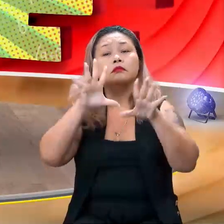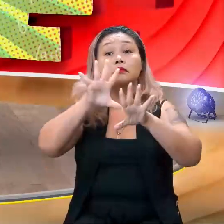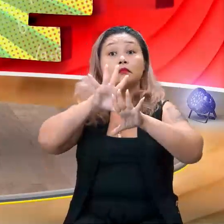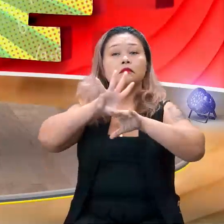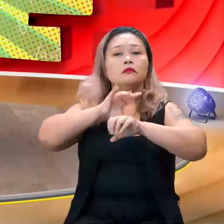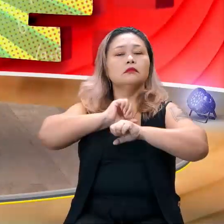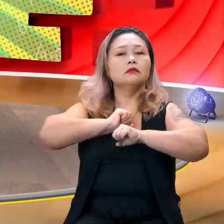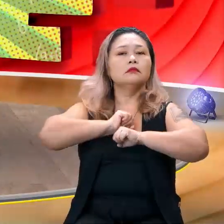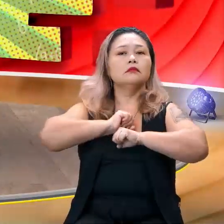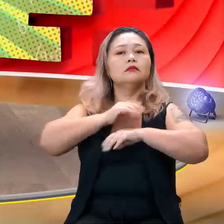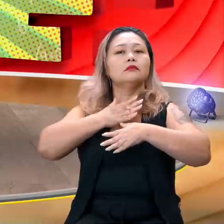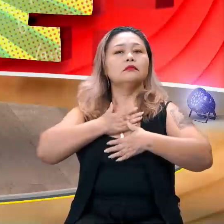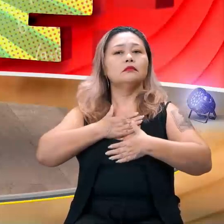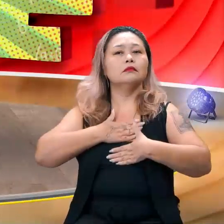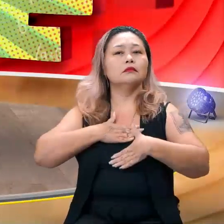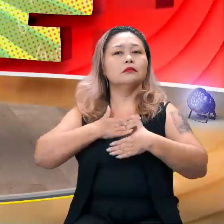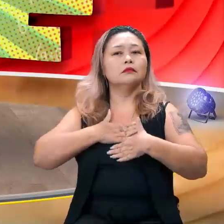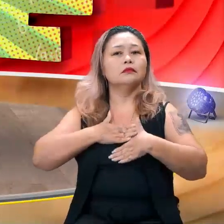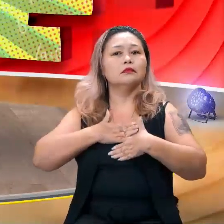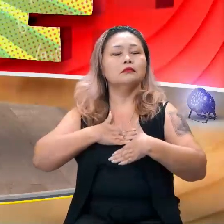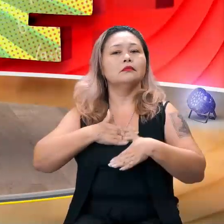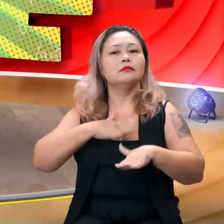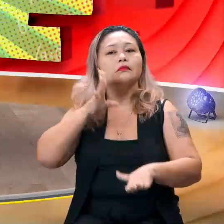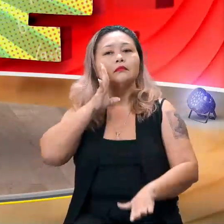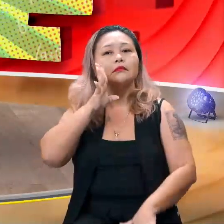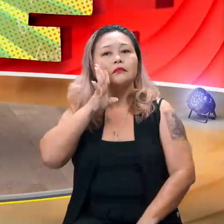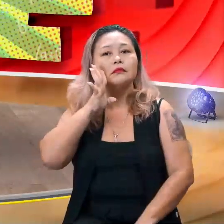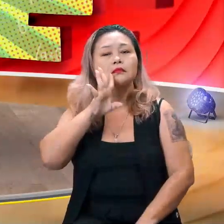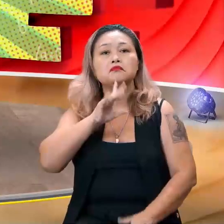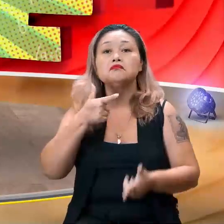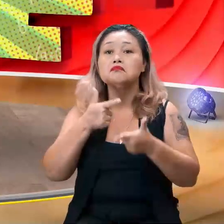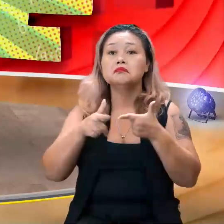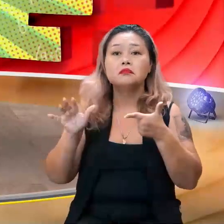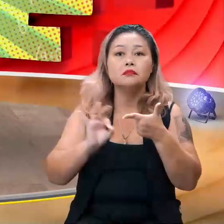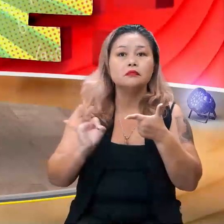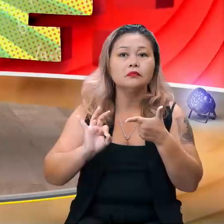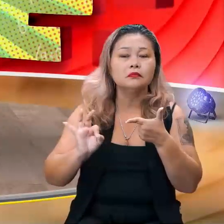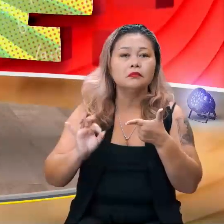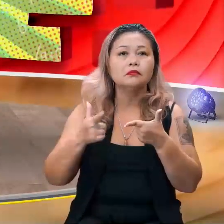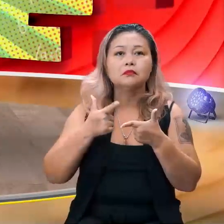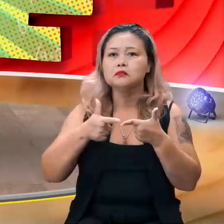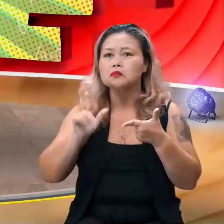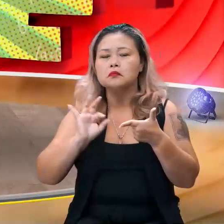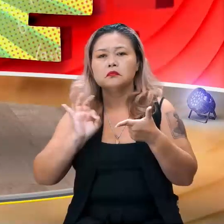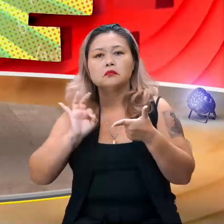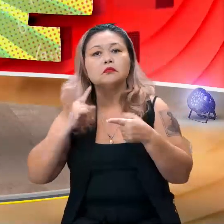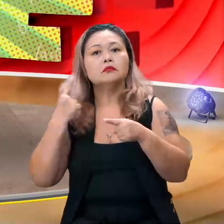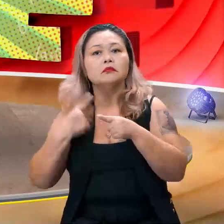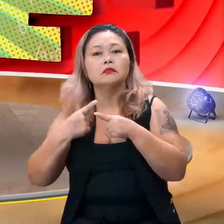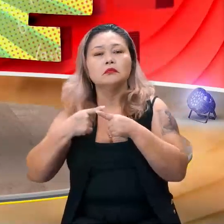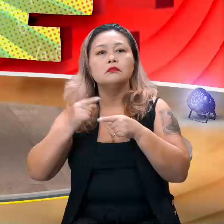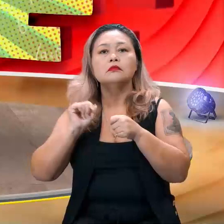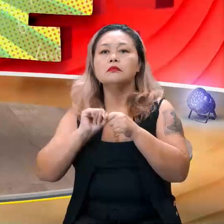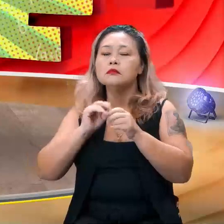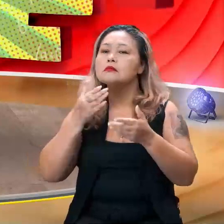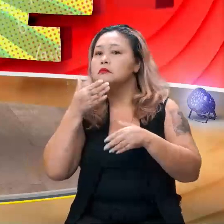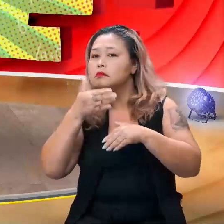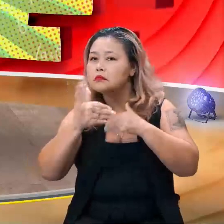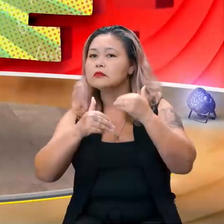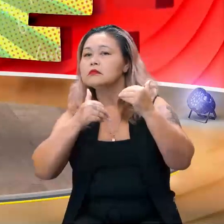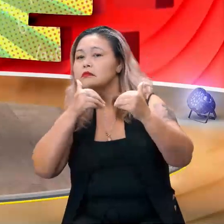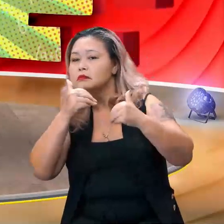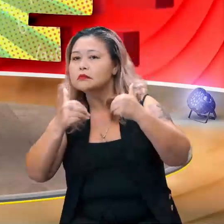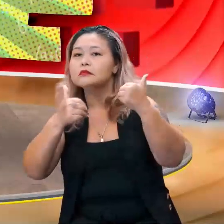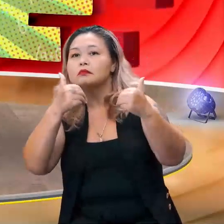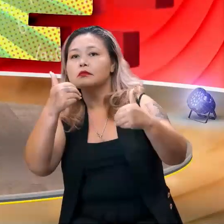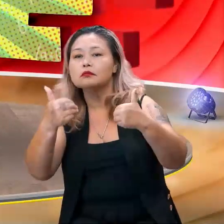maneira bem tranquila, bem bacana, bem legal, sem problemas, né? Sem complicações, porque aqui a gente vai de maneira gradativa, vocês já viram, né?